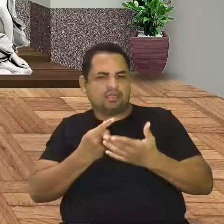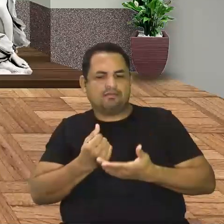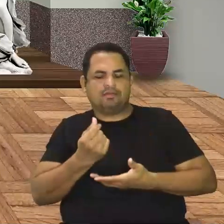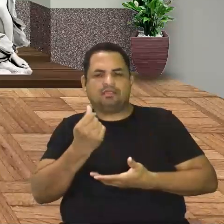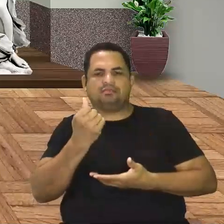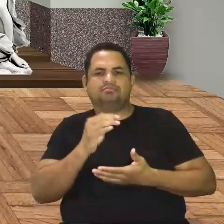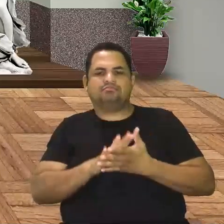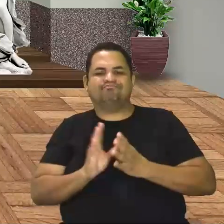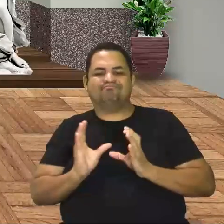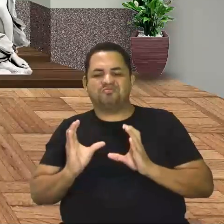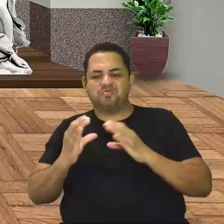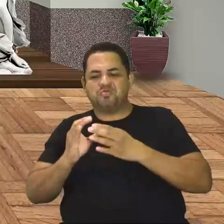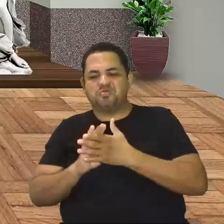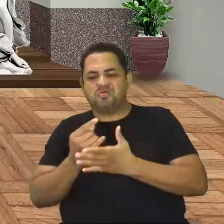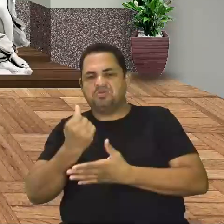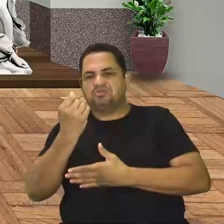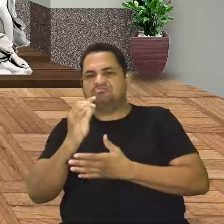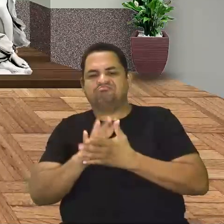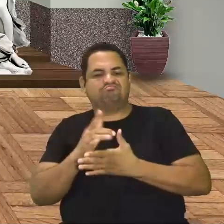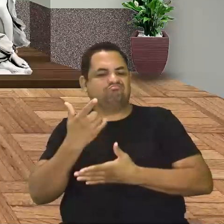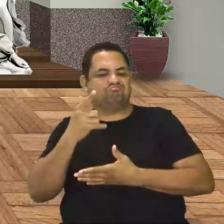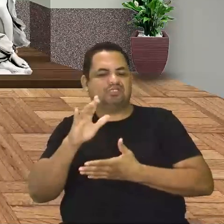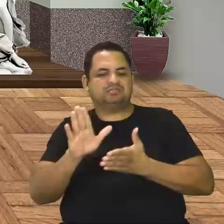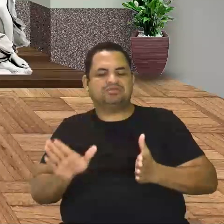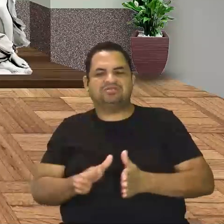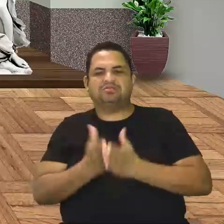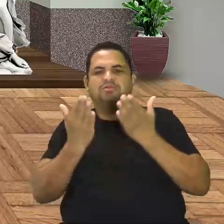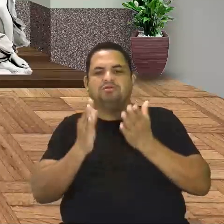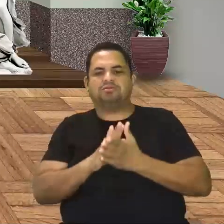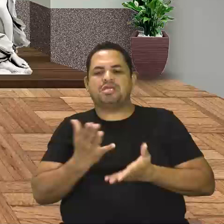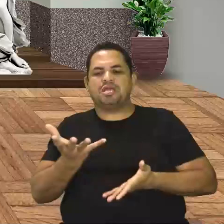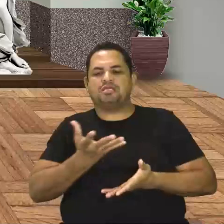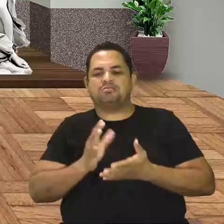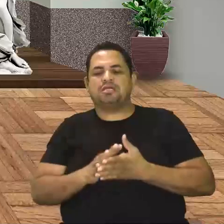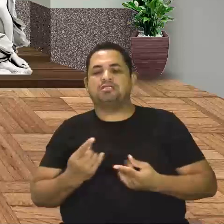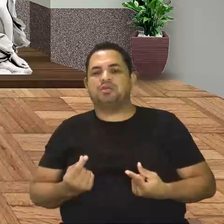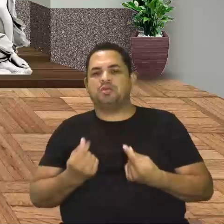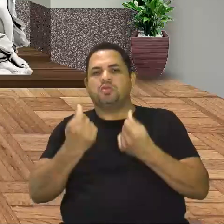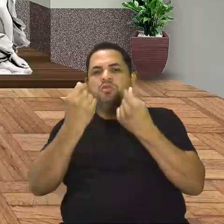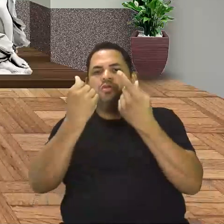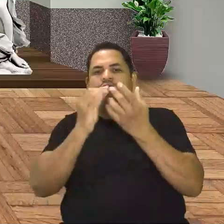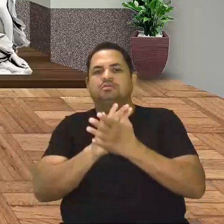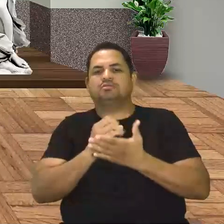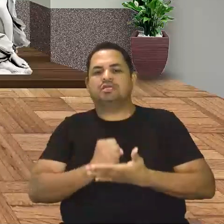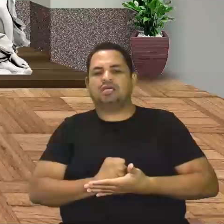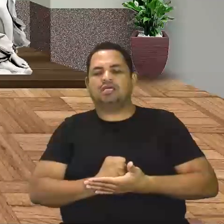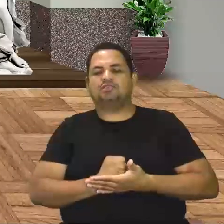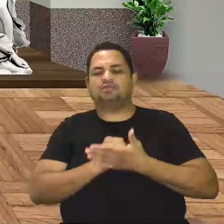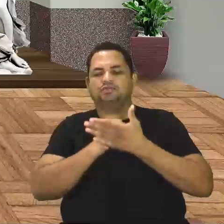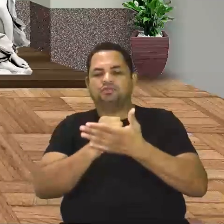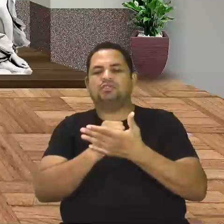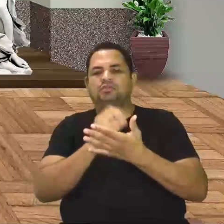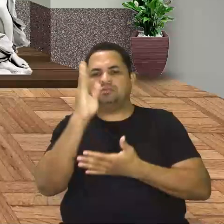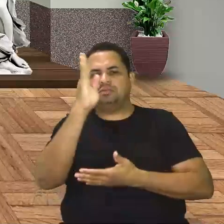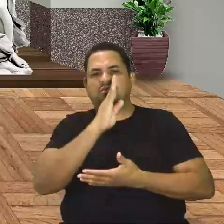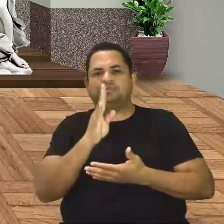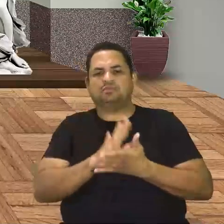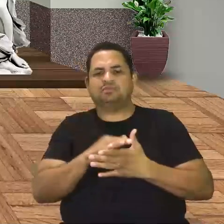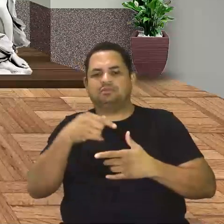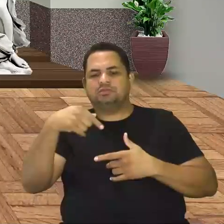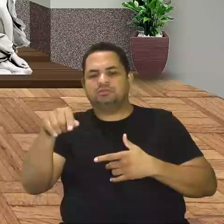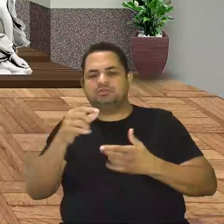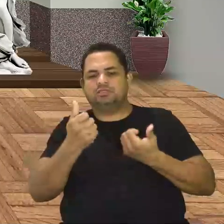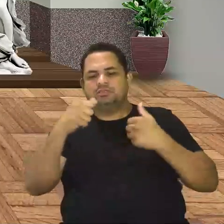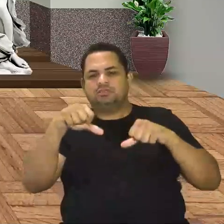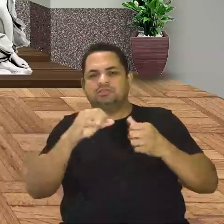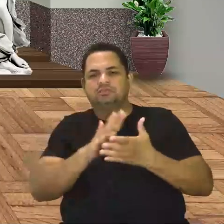não queria saber do pobre, ela queria saber de lucro. E a elite brasileira, em vez de ajudar o Brasil a sair da